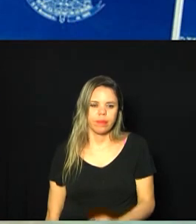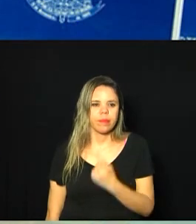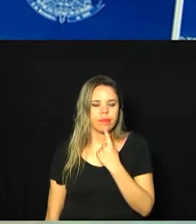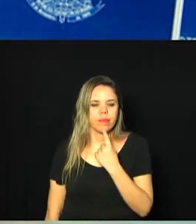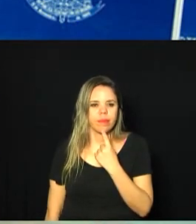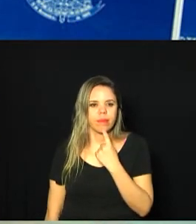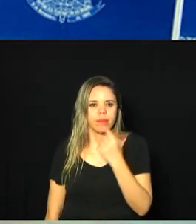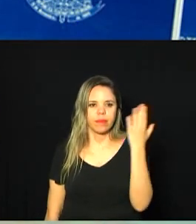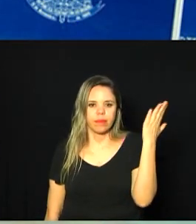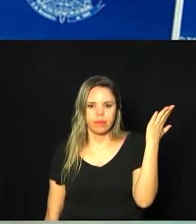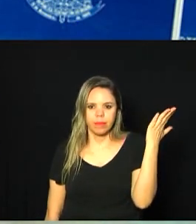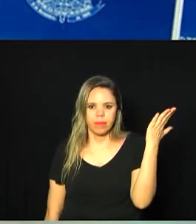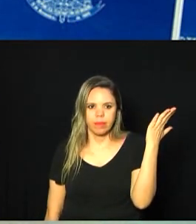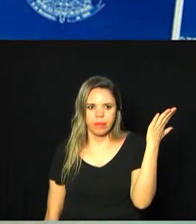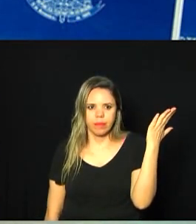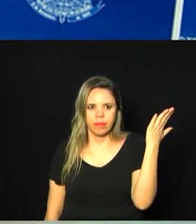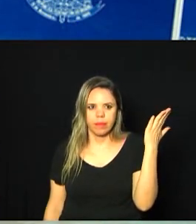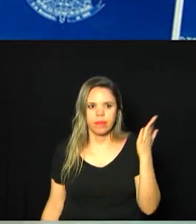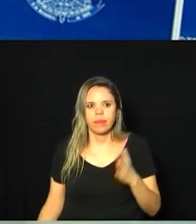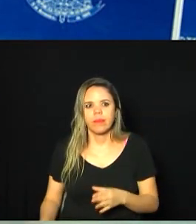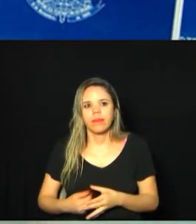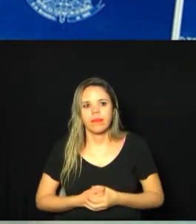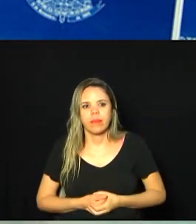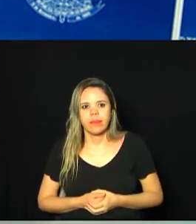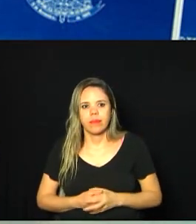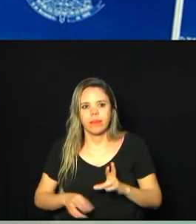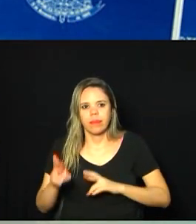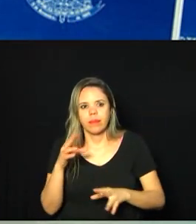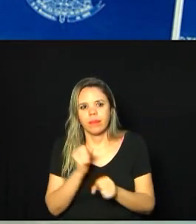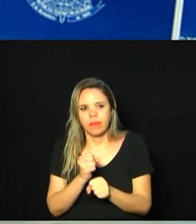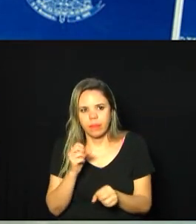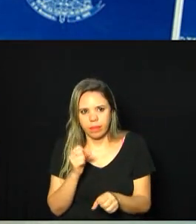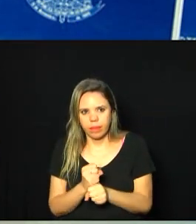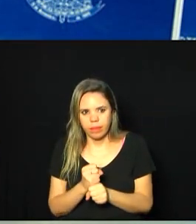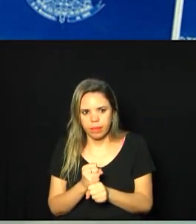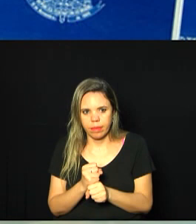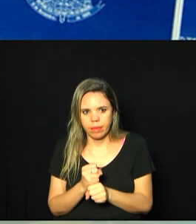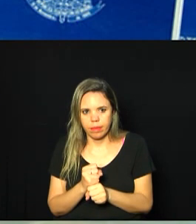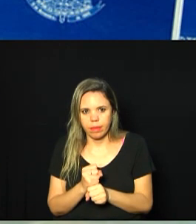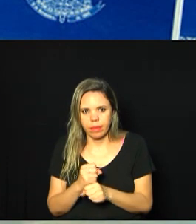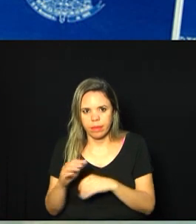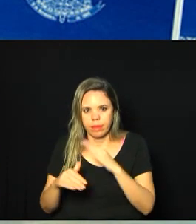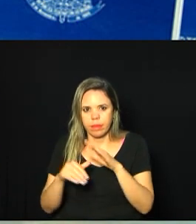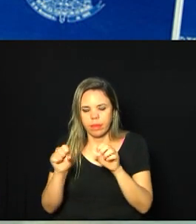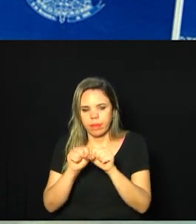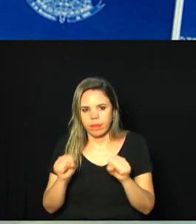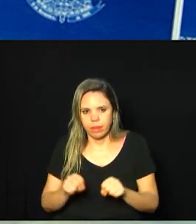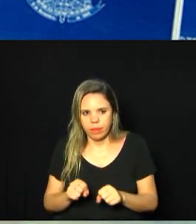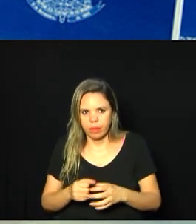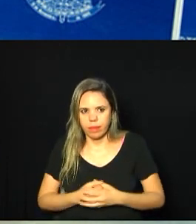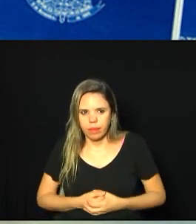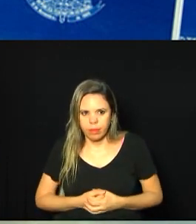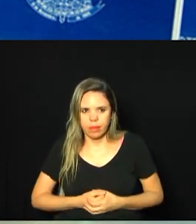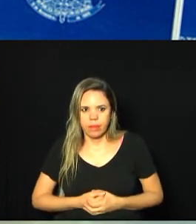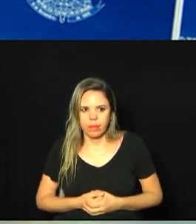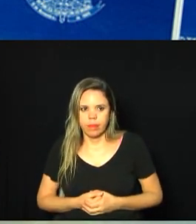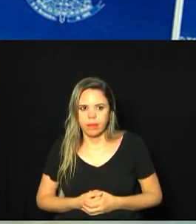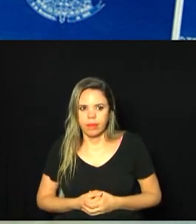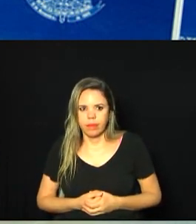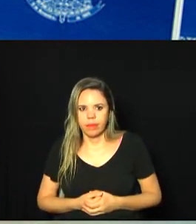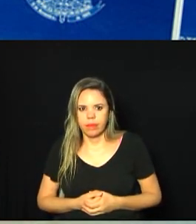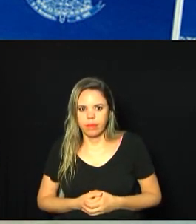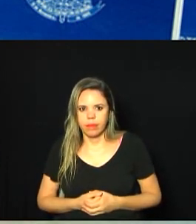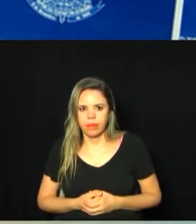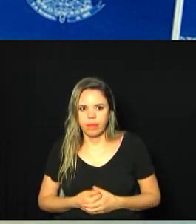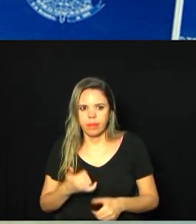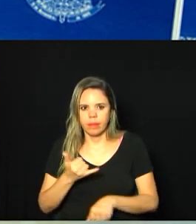Campinas tem vagas para mandrilador, analista contábil, analista de desenvolvimento de sistemas,